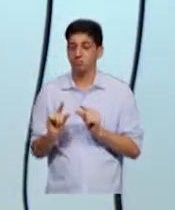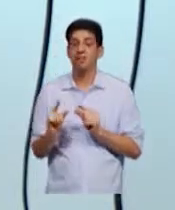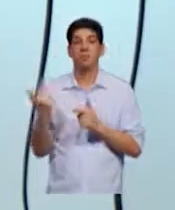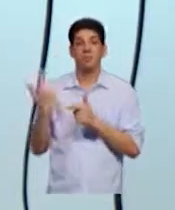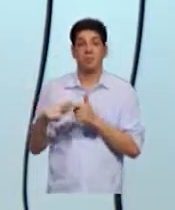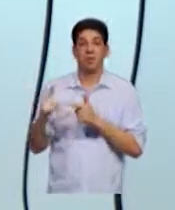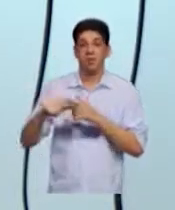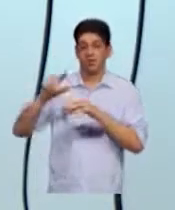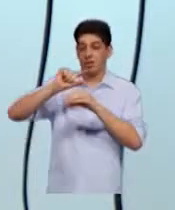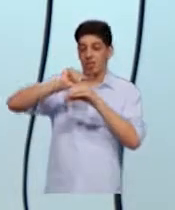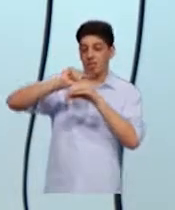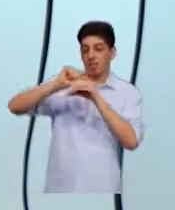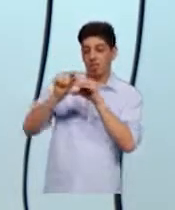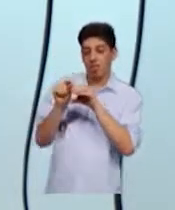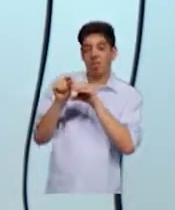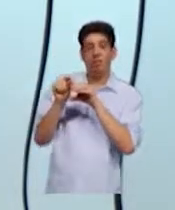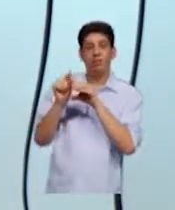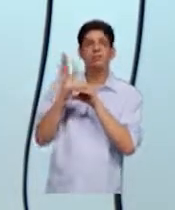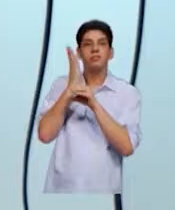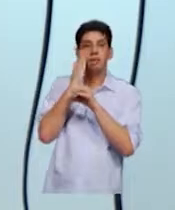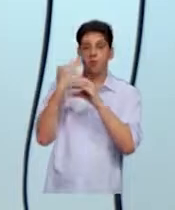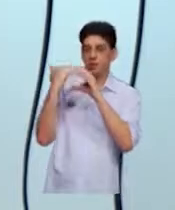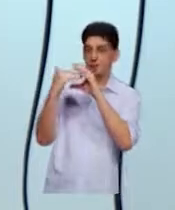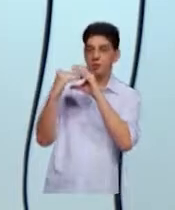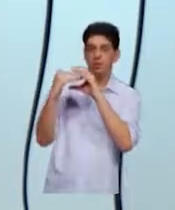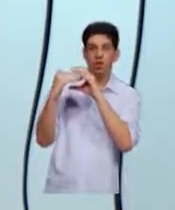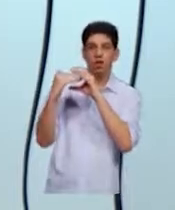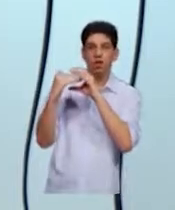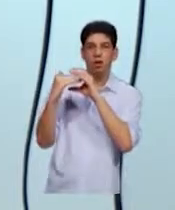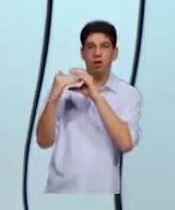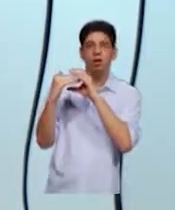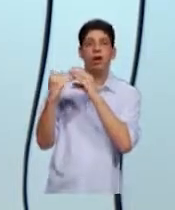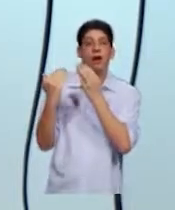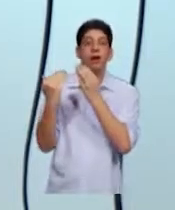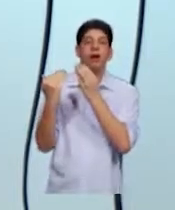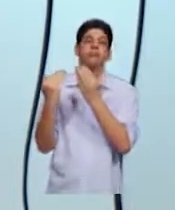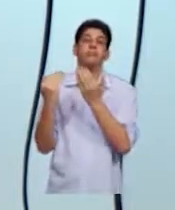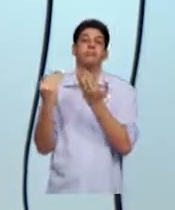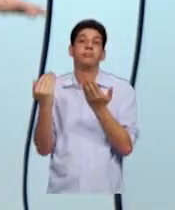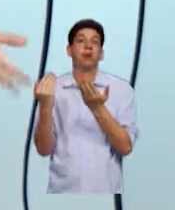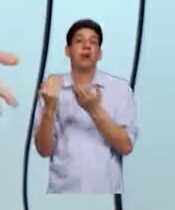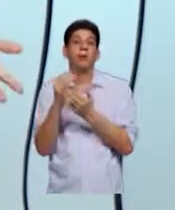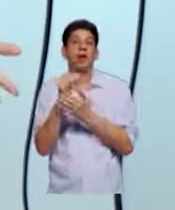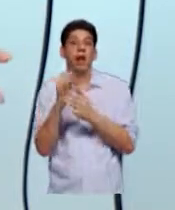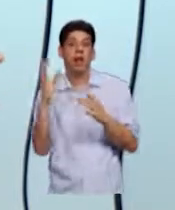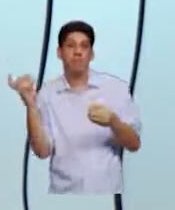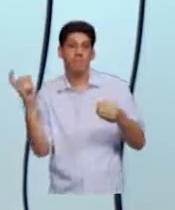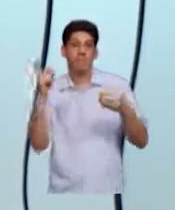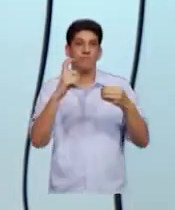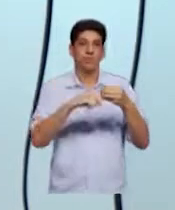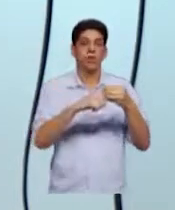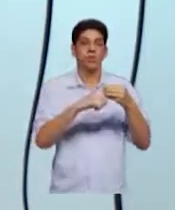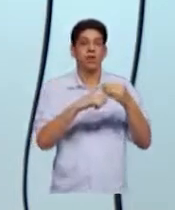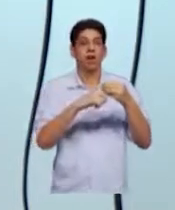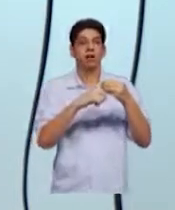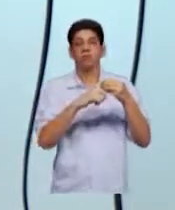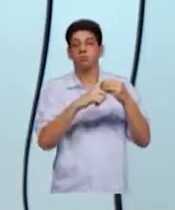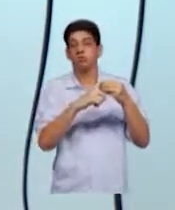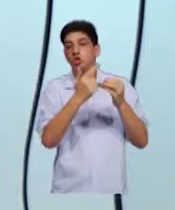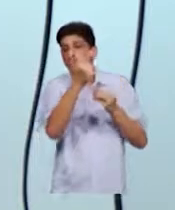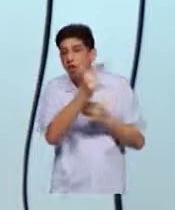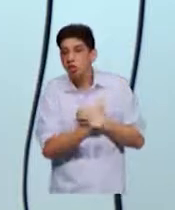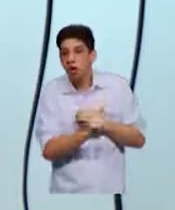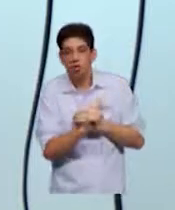de ozônio e tentar, né, que essa camada de ozônio ela não vai ser reestruturada de um dia para o outro. Espera mais ou menos